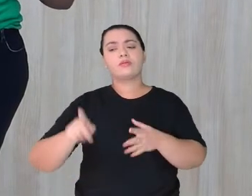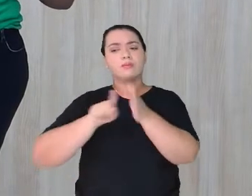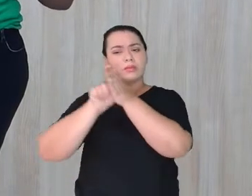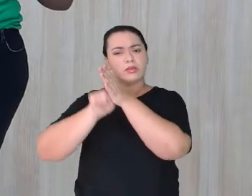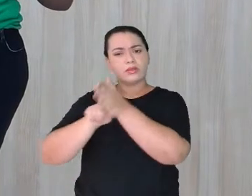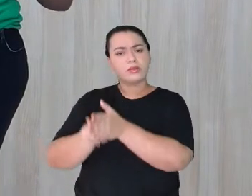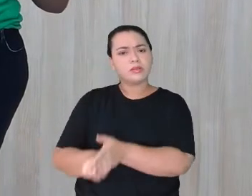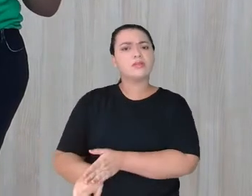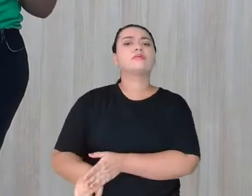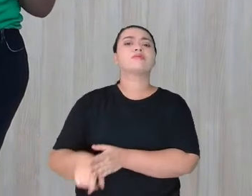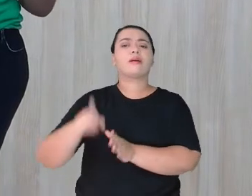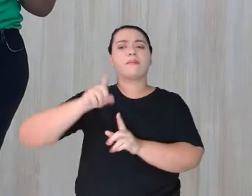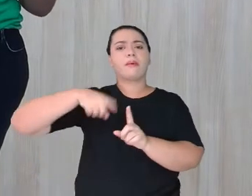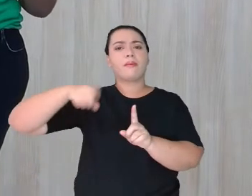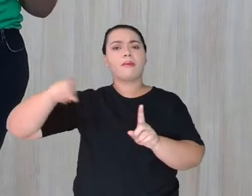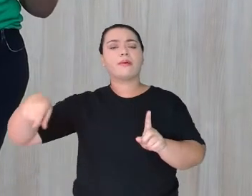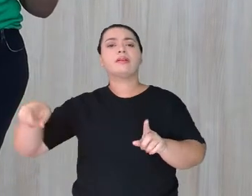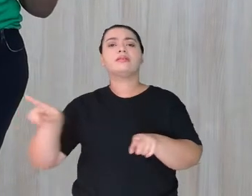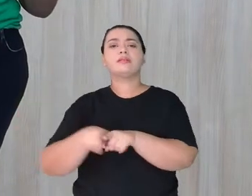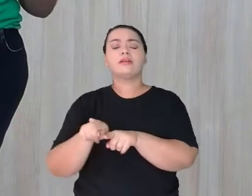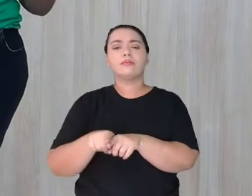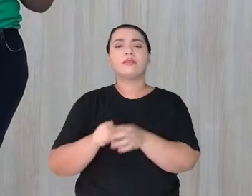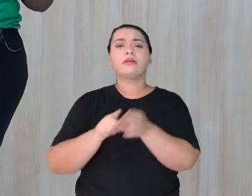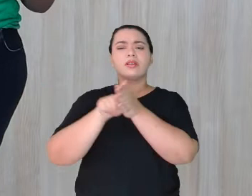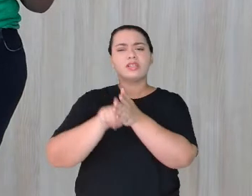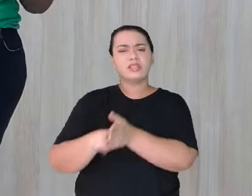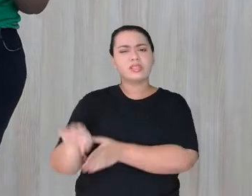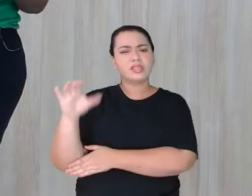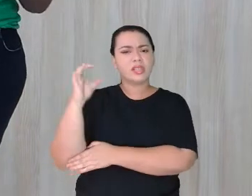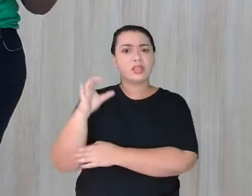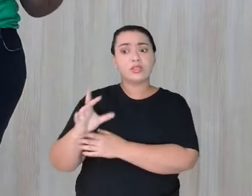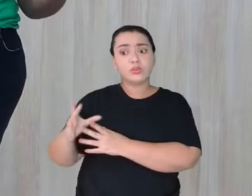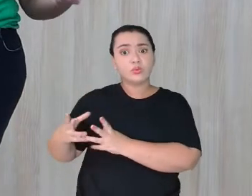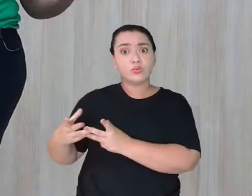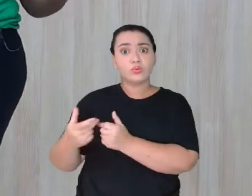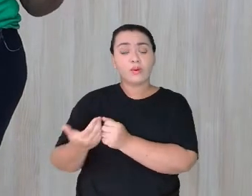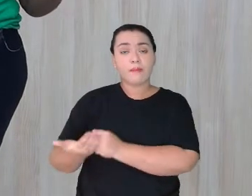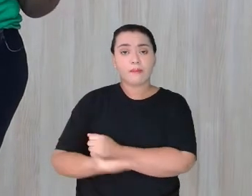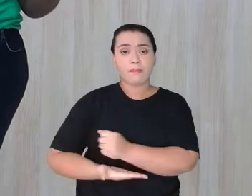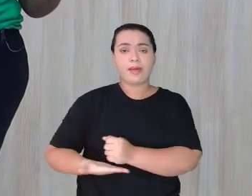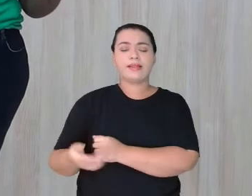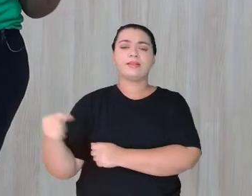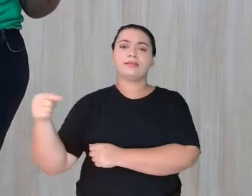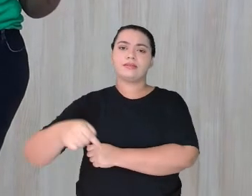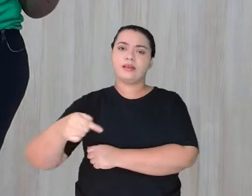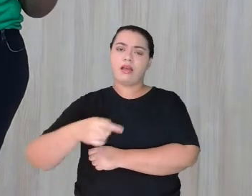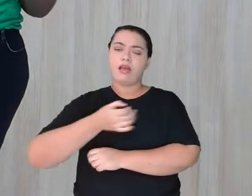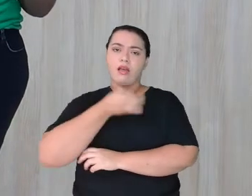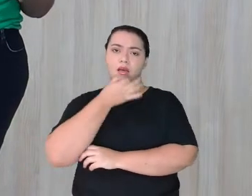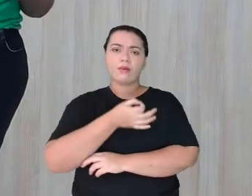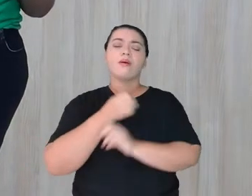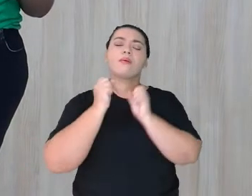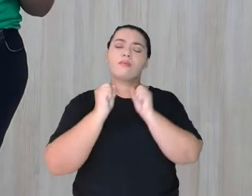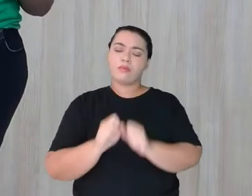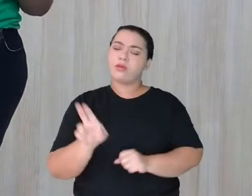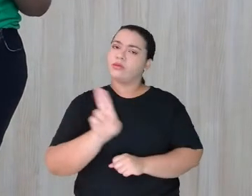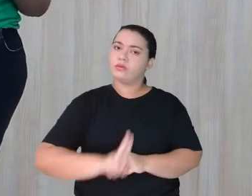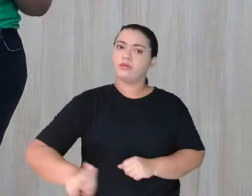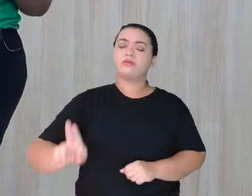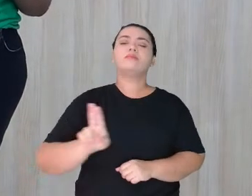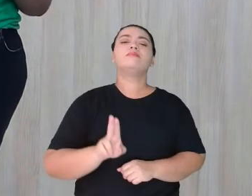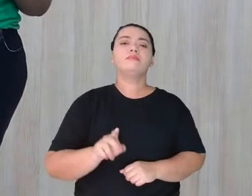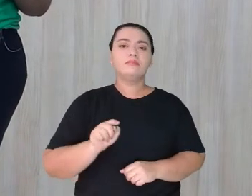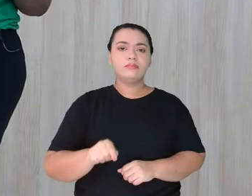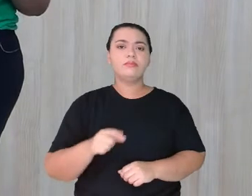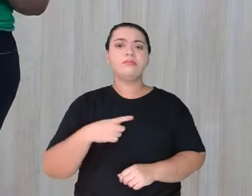dados, estatística, pesquisas científicas. Então, tudo que me servir de base para a argumentação, eu posso usar